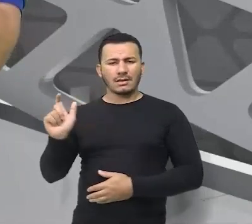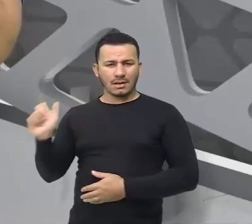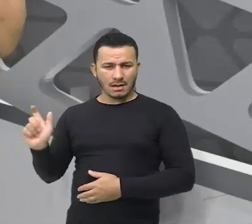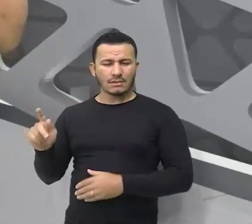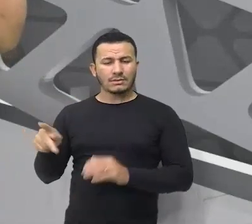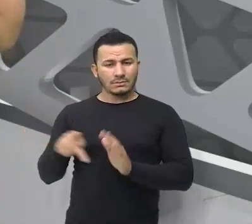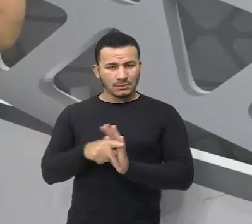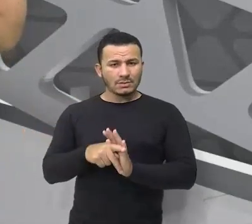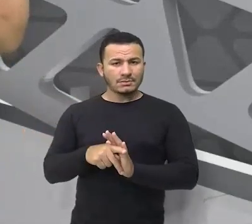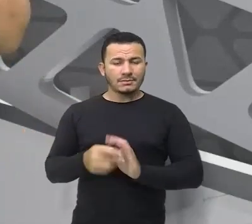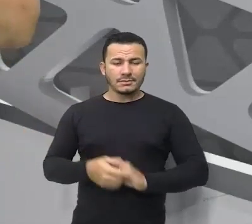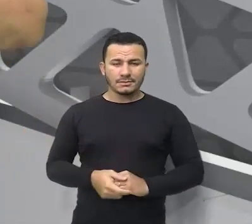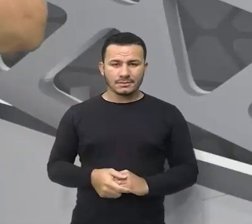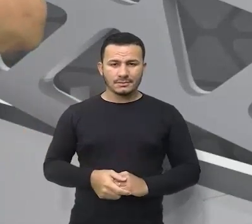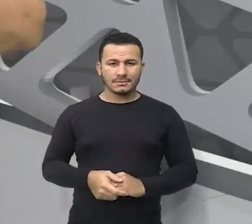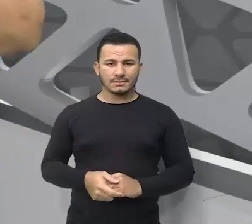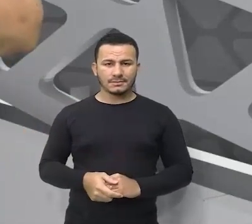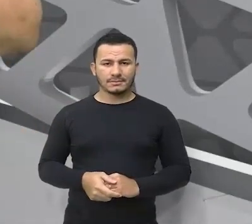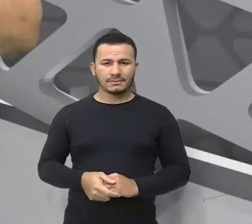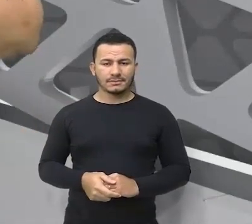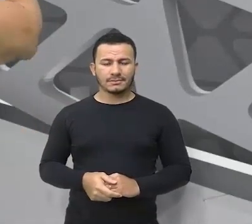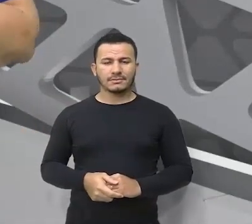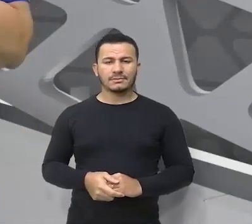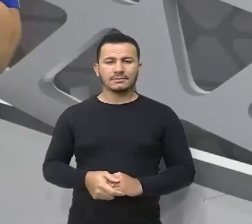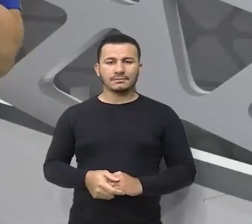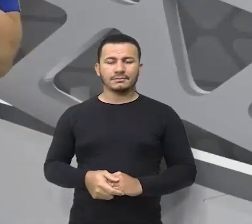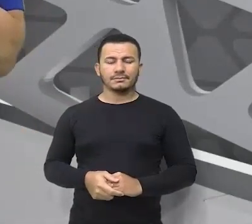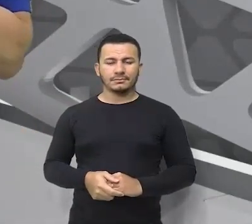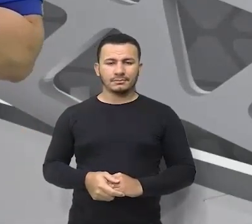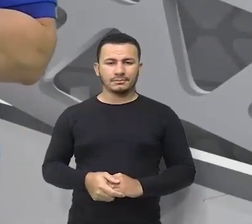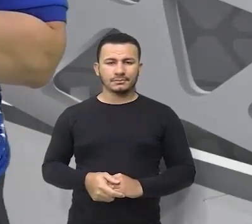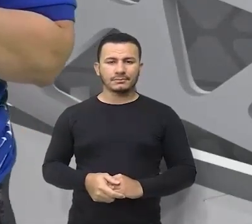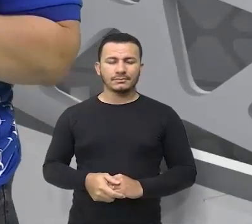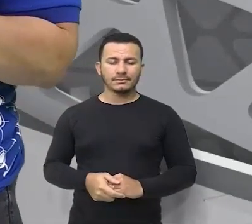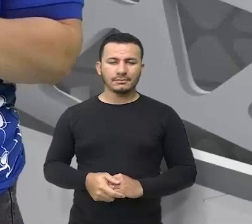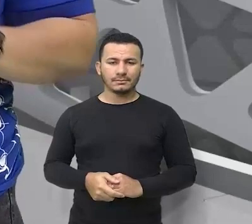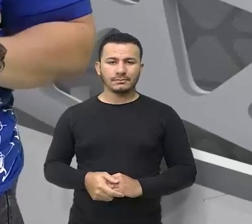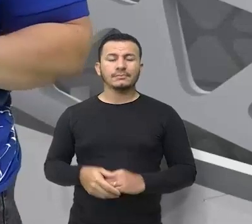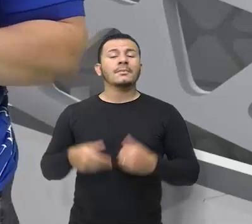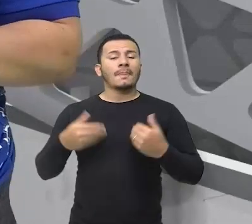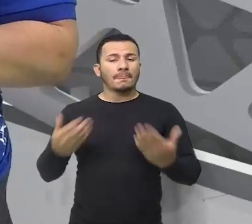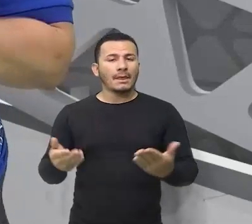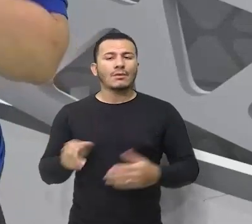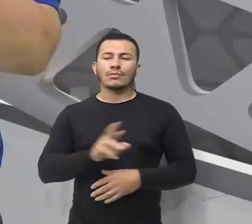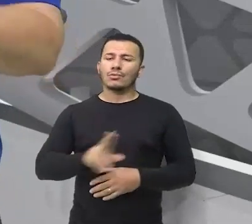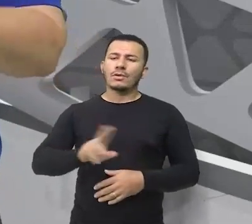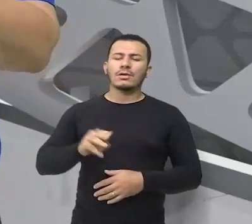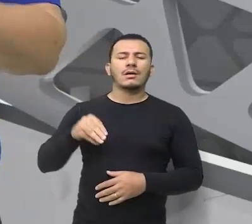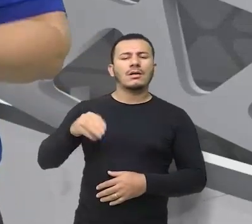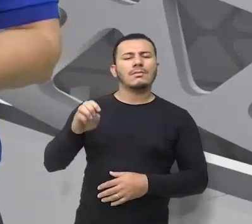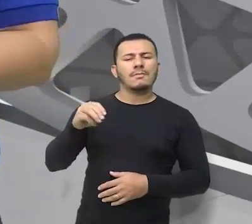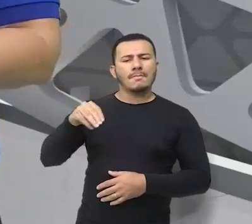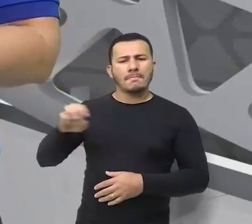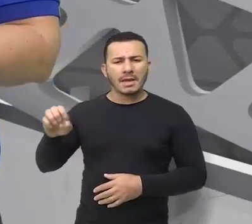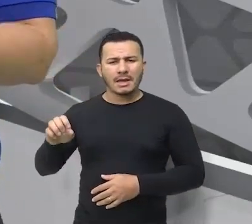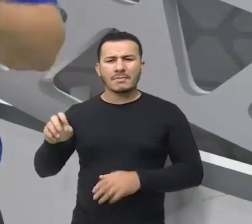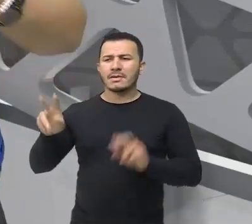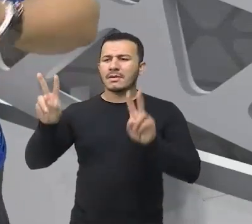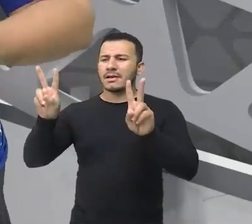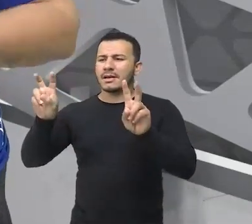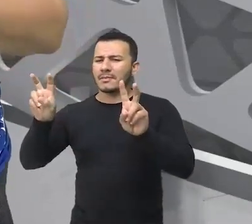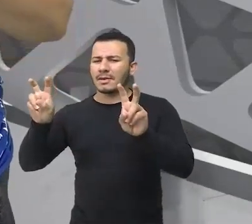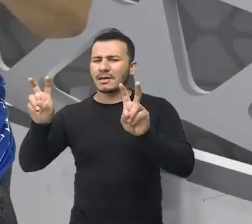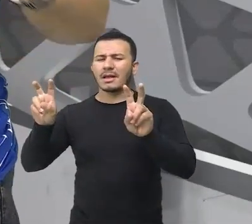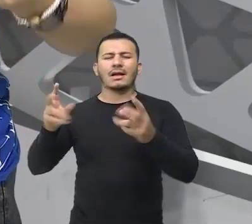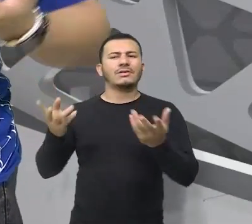escrito aparece, ok, pessoal? Mas, como eu disse a vocês, não apenas o meme pode abordar a temática